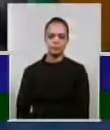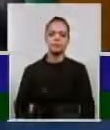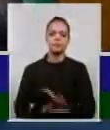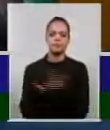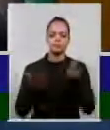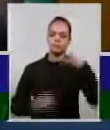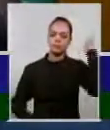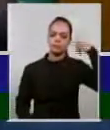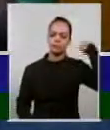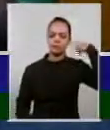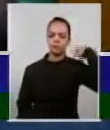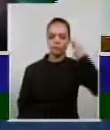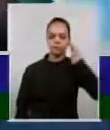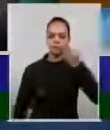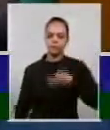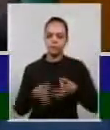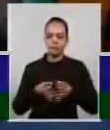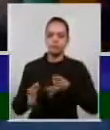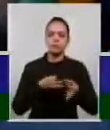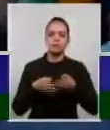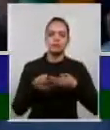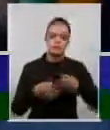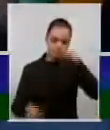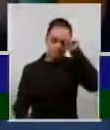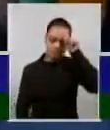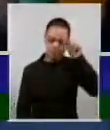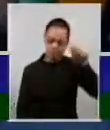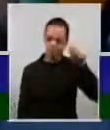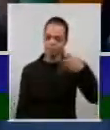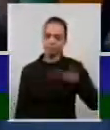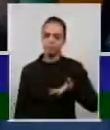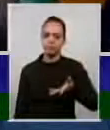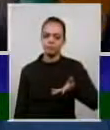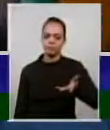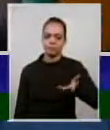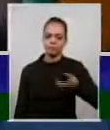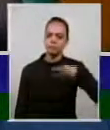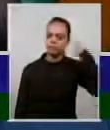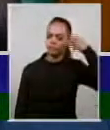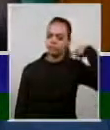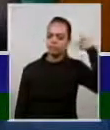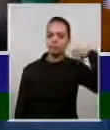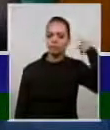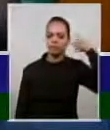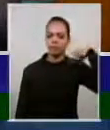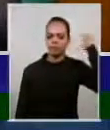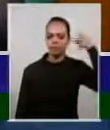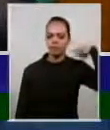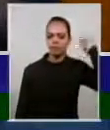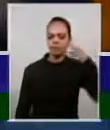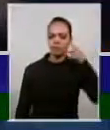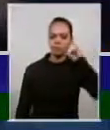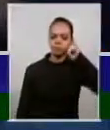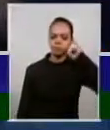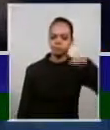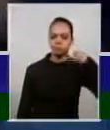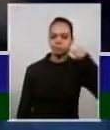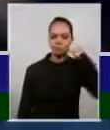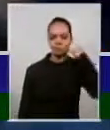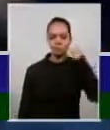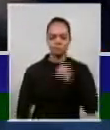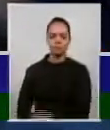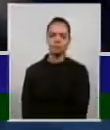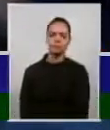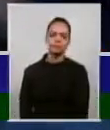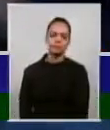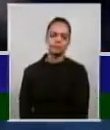Senhores vereadores, matéria de autoria do vereador Juliano Modesto.